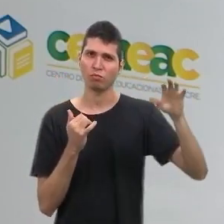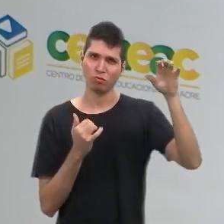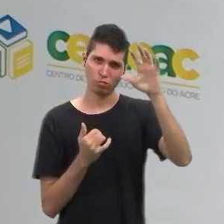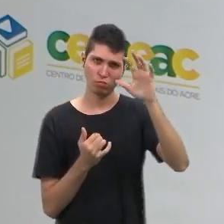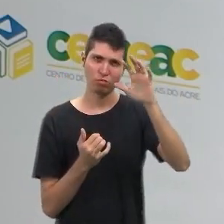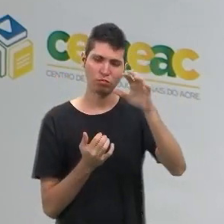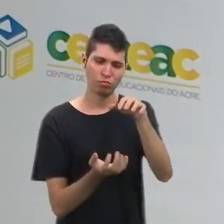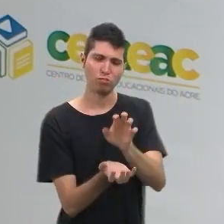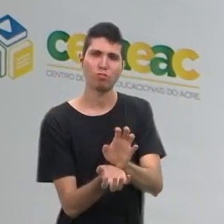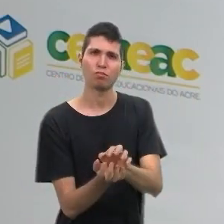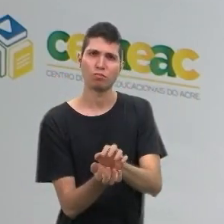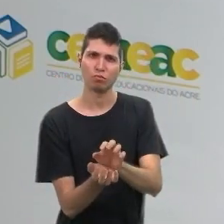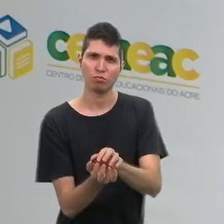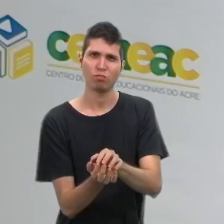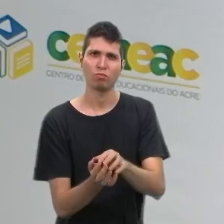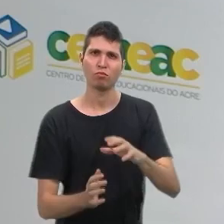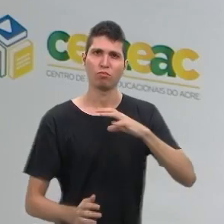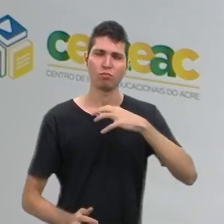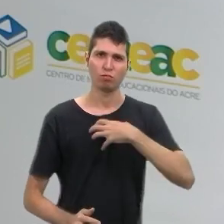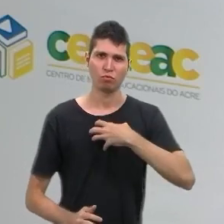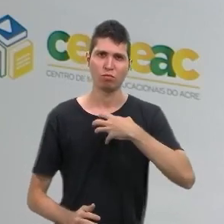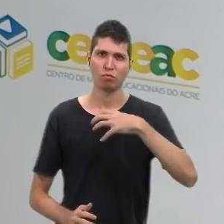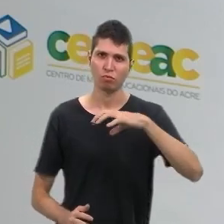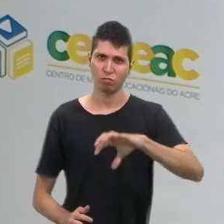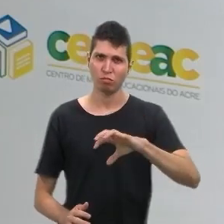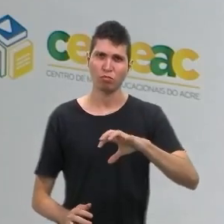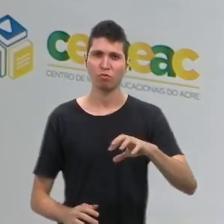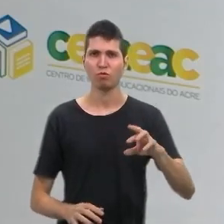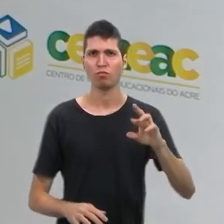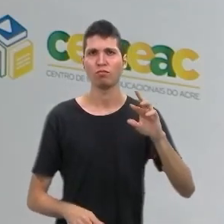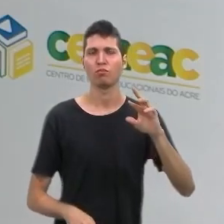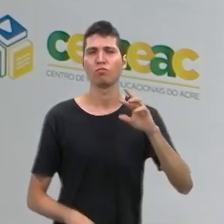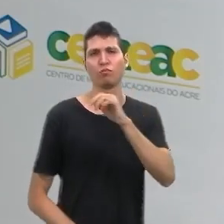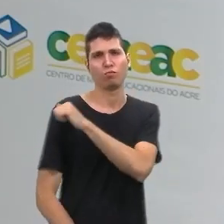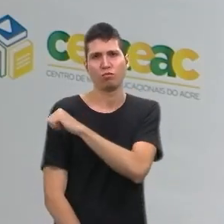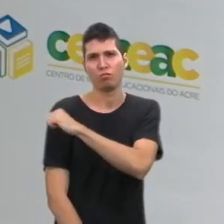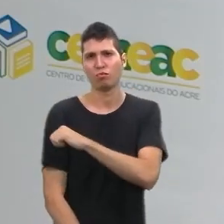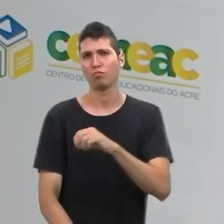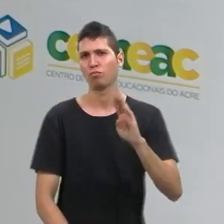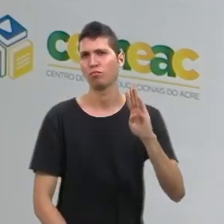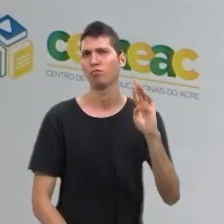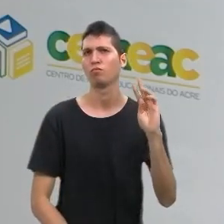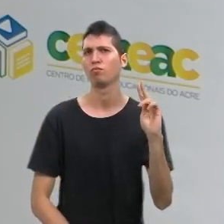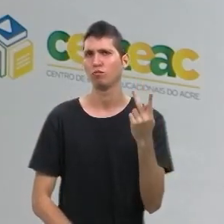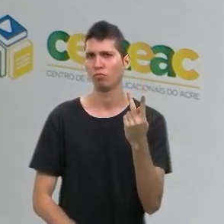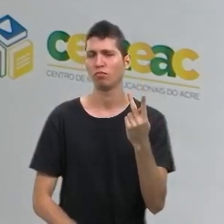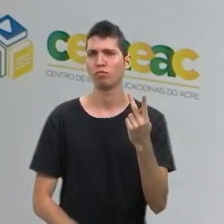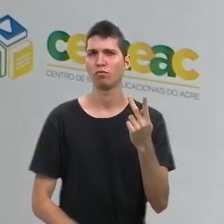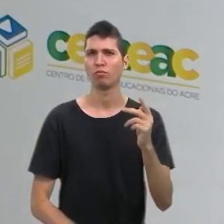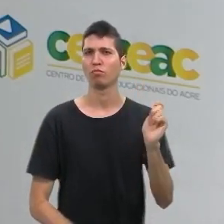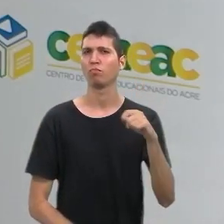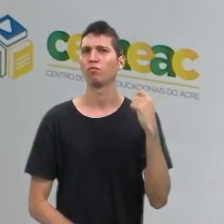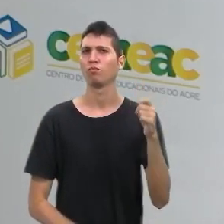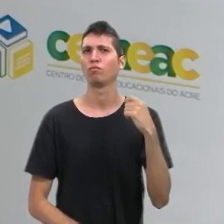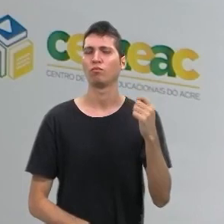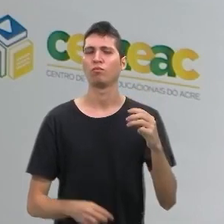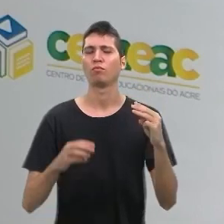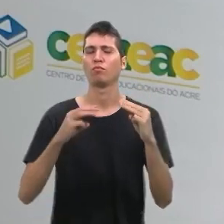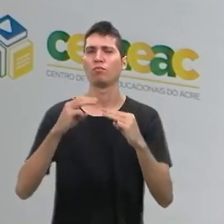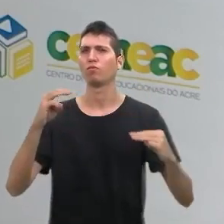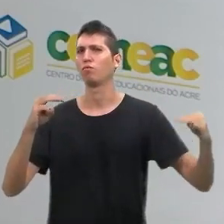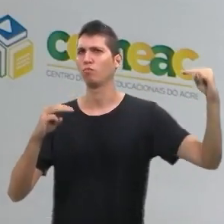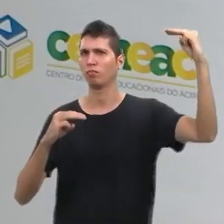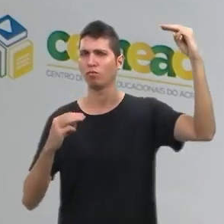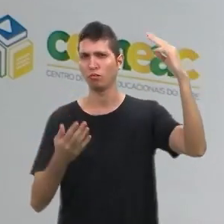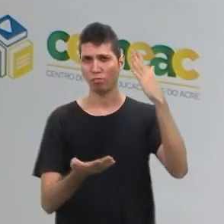metropolitanas de Recife, Salvador, BH, Rio de Janeiro, São Paulo e Porto Alegre. A mediana, termo